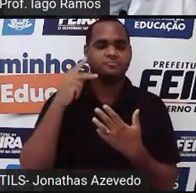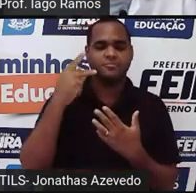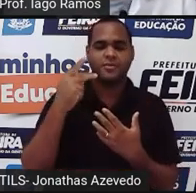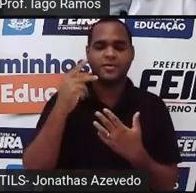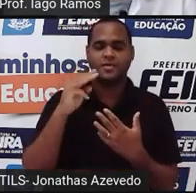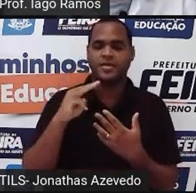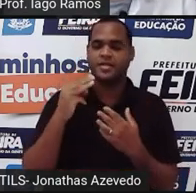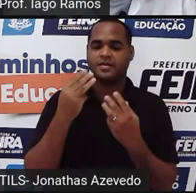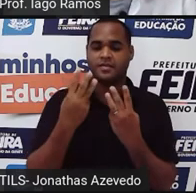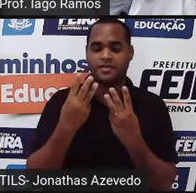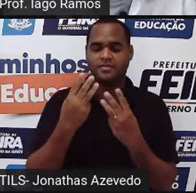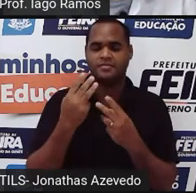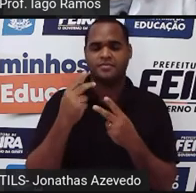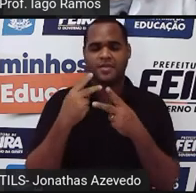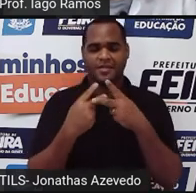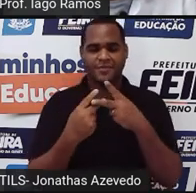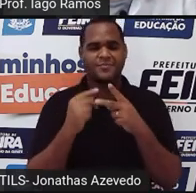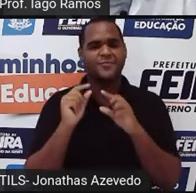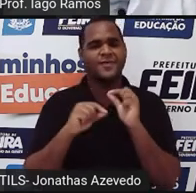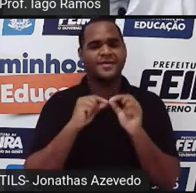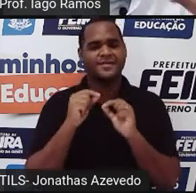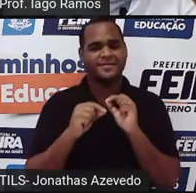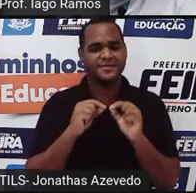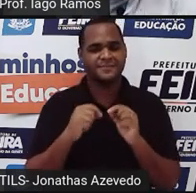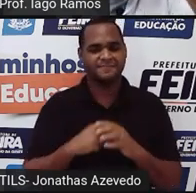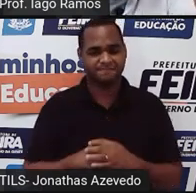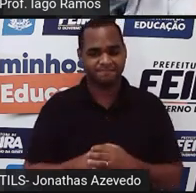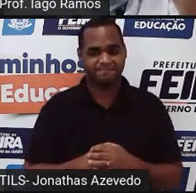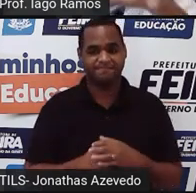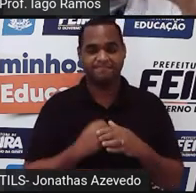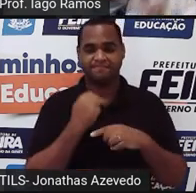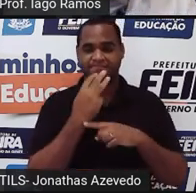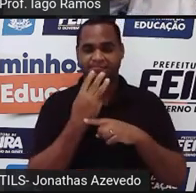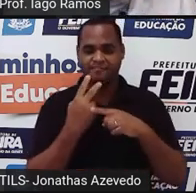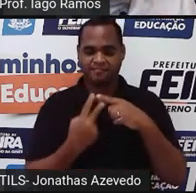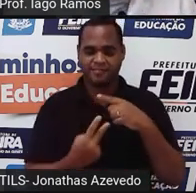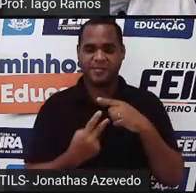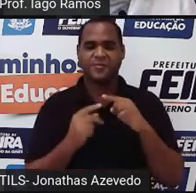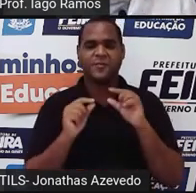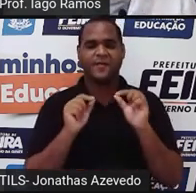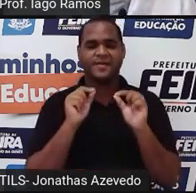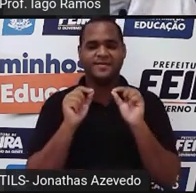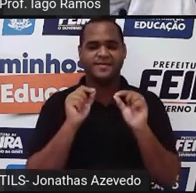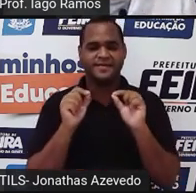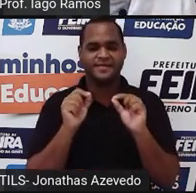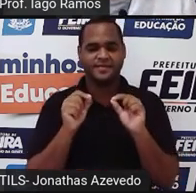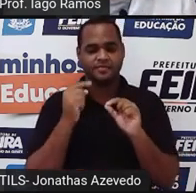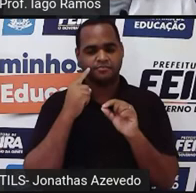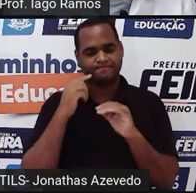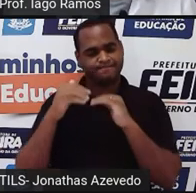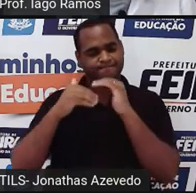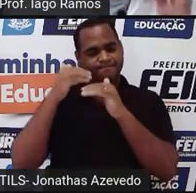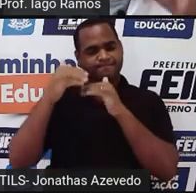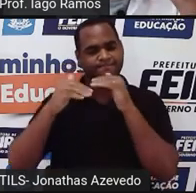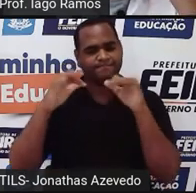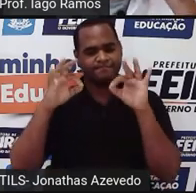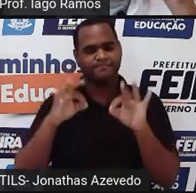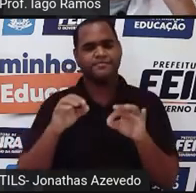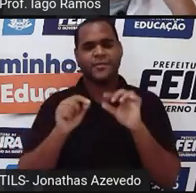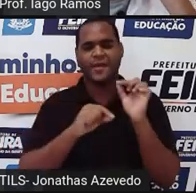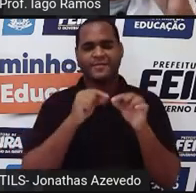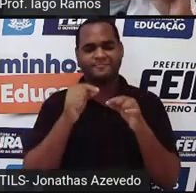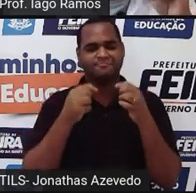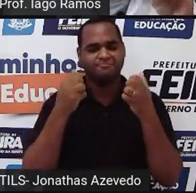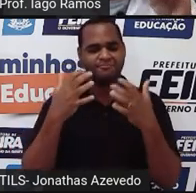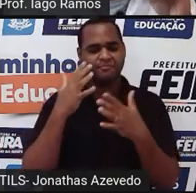três meios que você vai fazer isso não senão vai fazer todo esse processo que coloquei aqui como justificativa